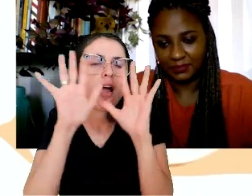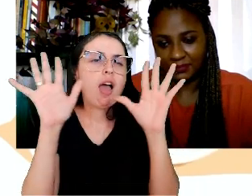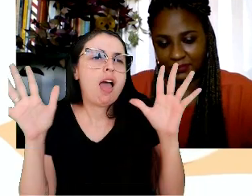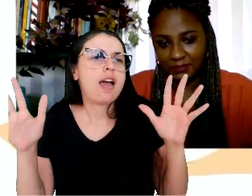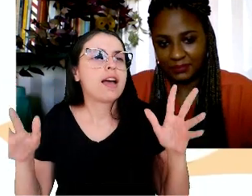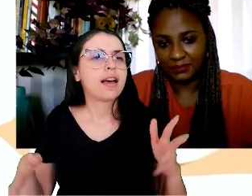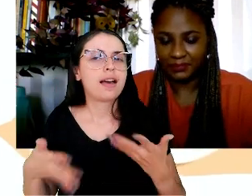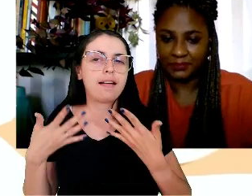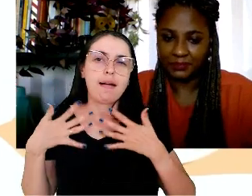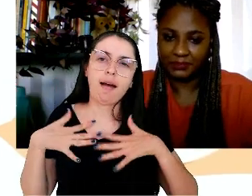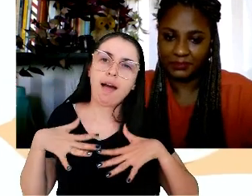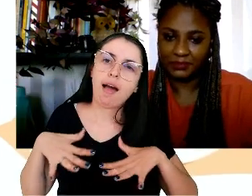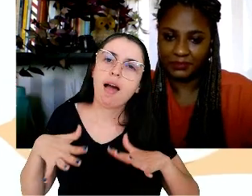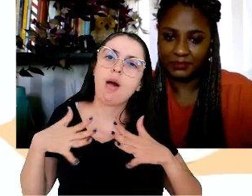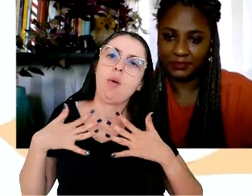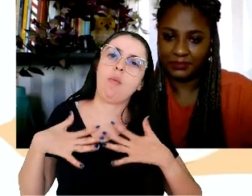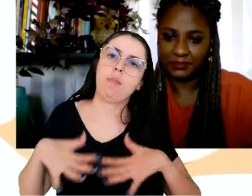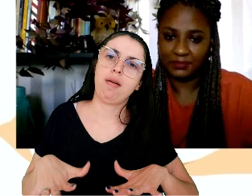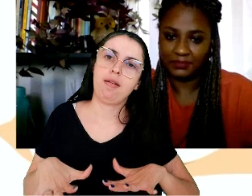leve,